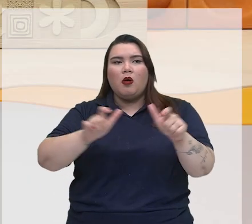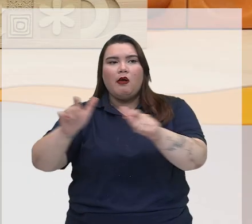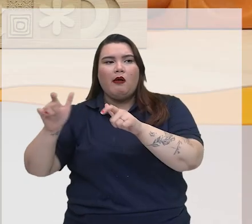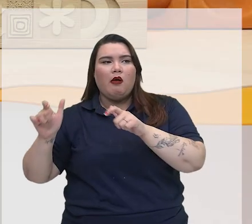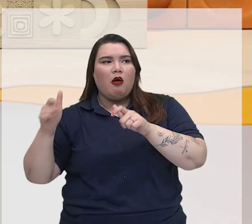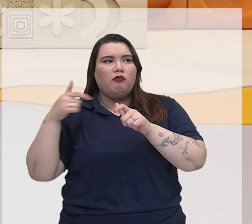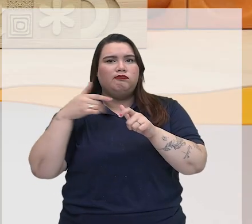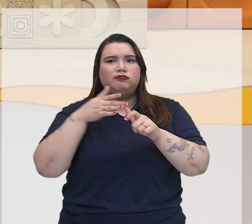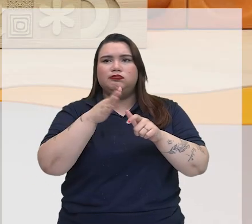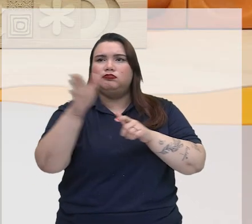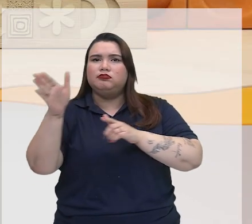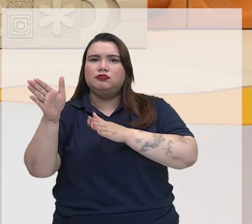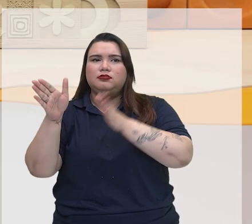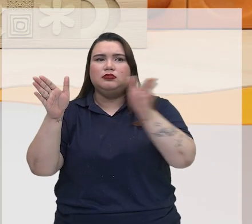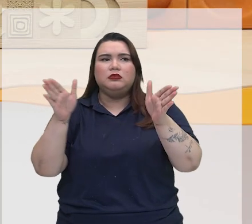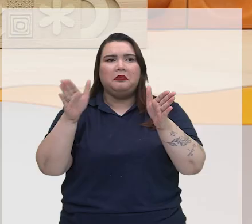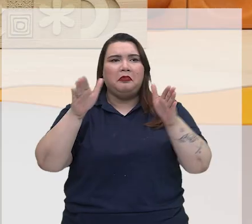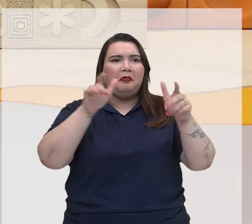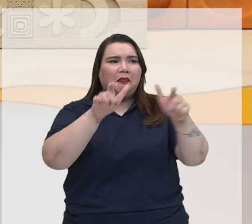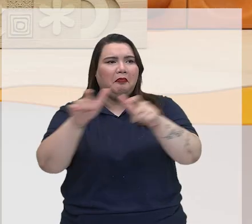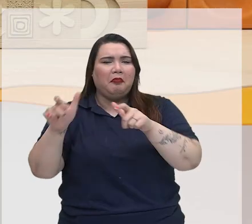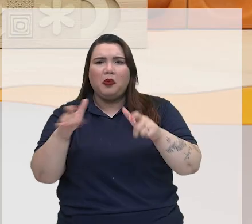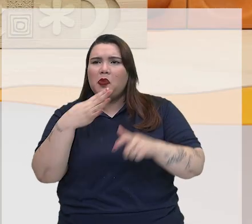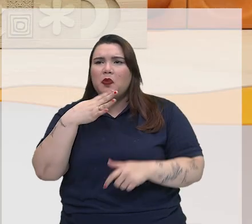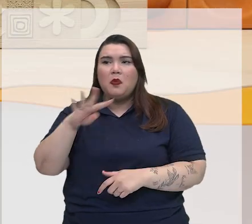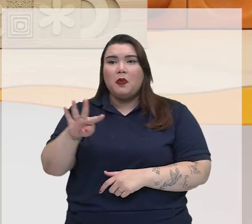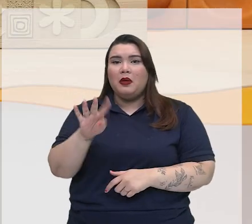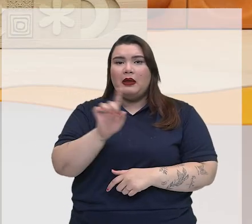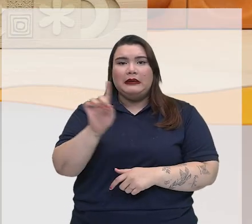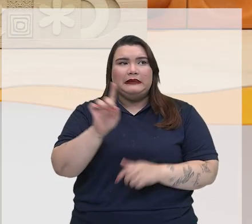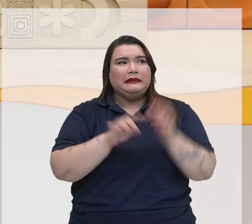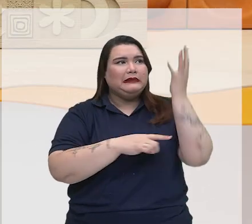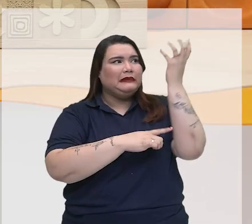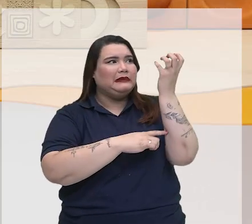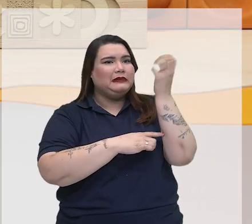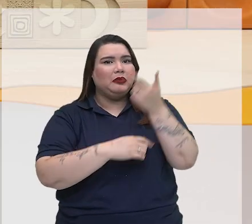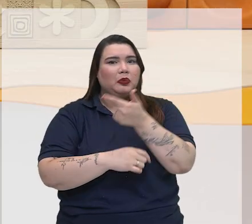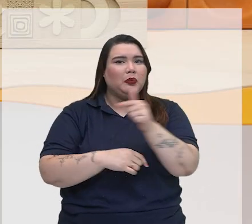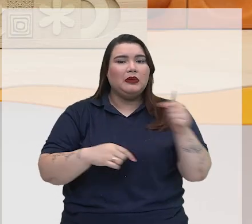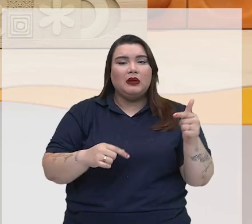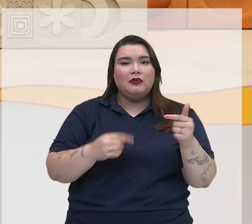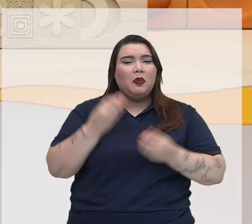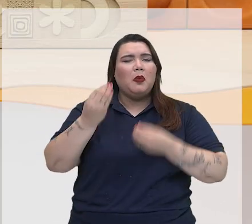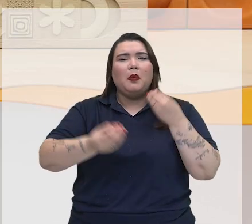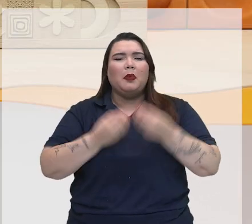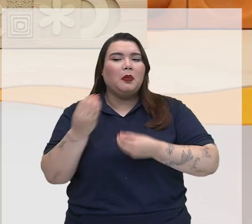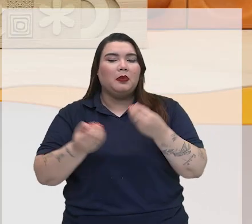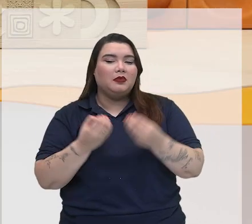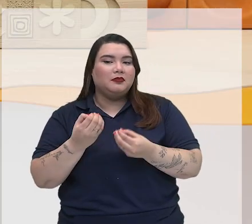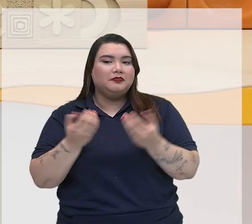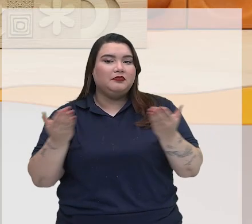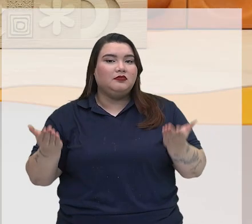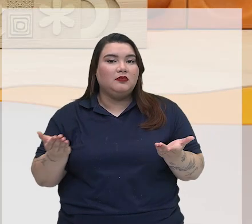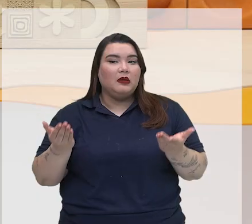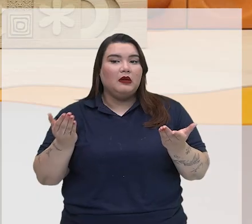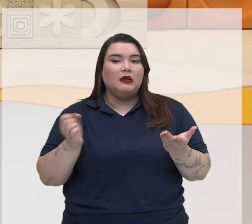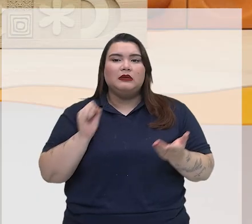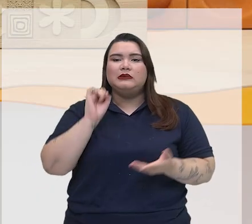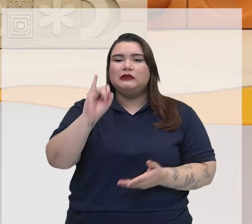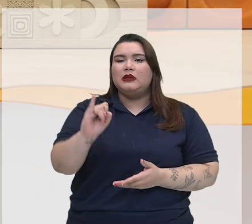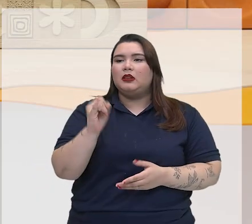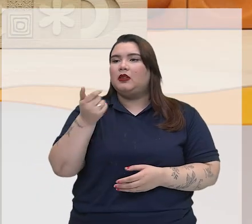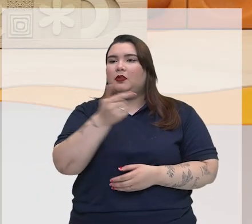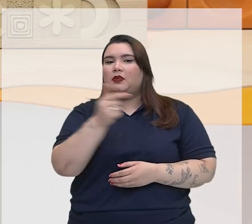quando estão em um lugar desconhecido e sem sinal de internet? E se não